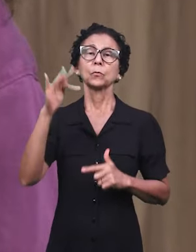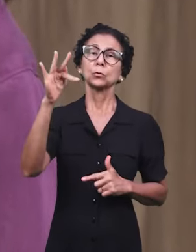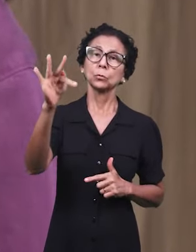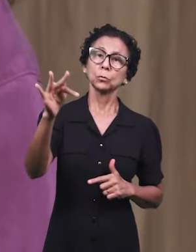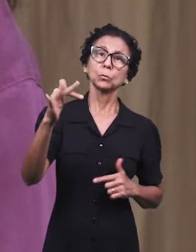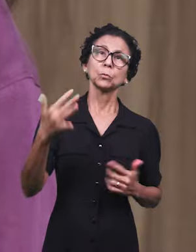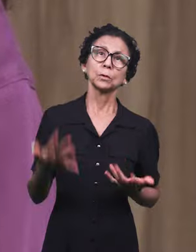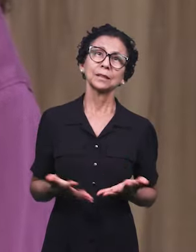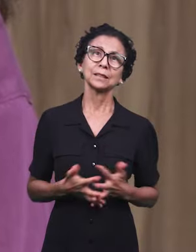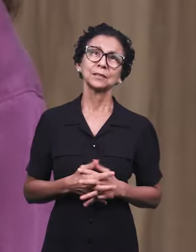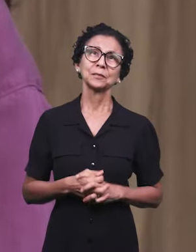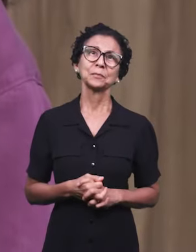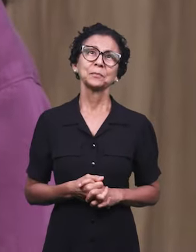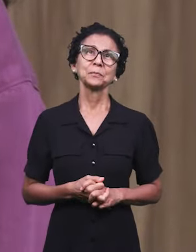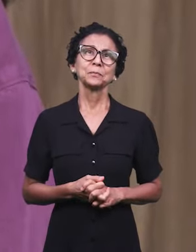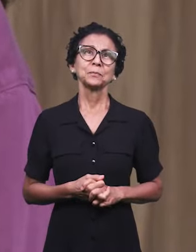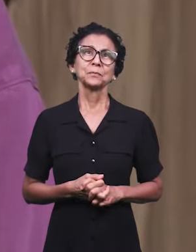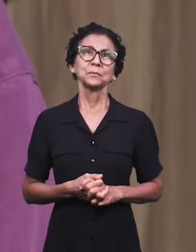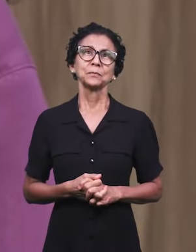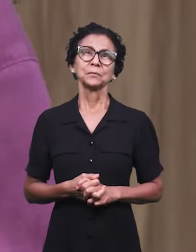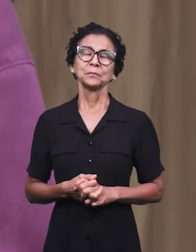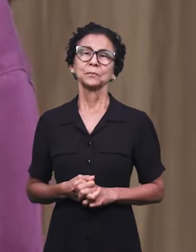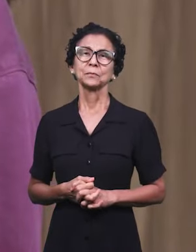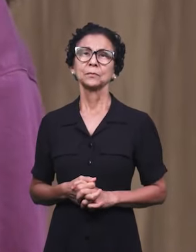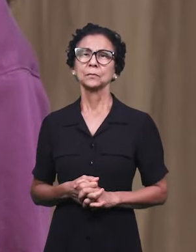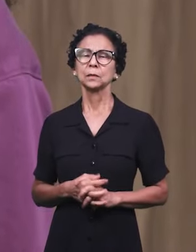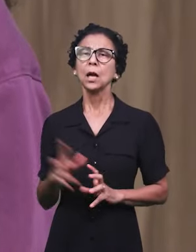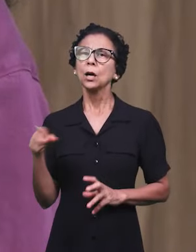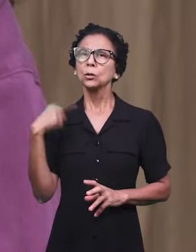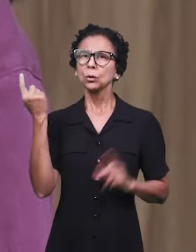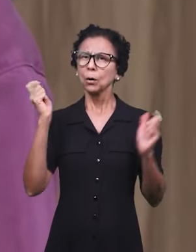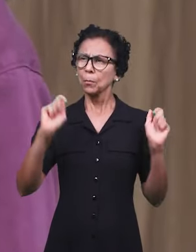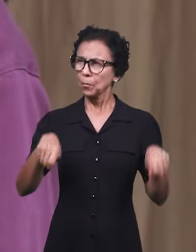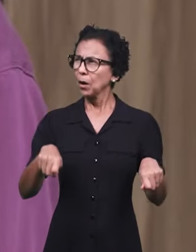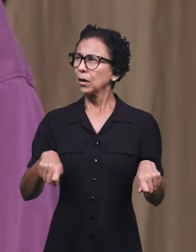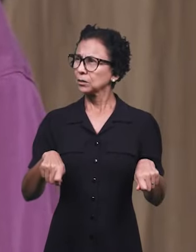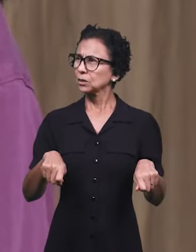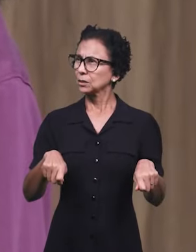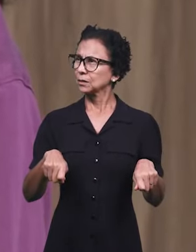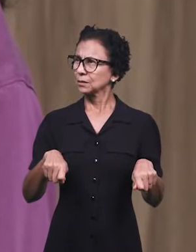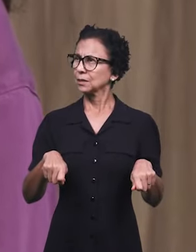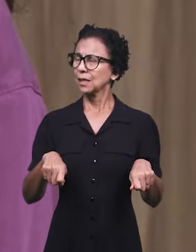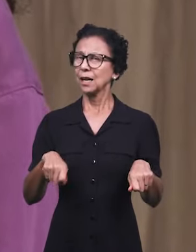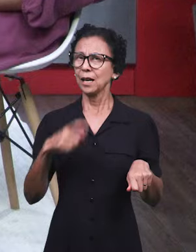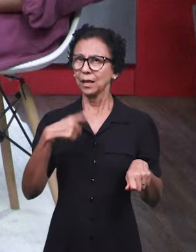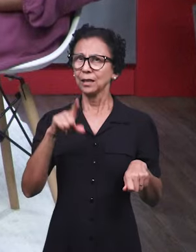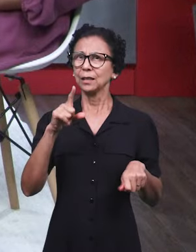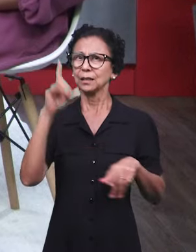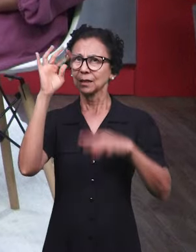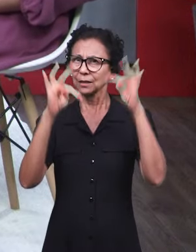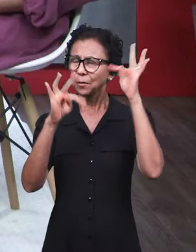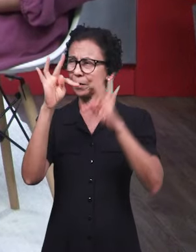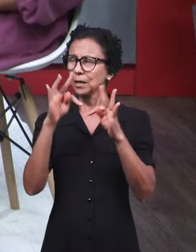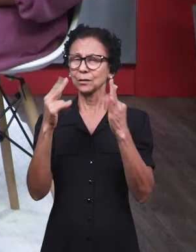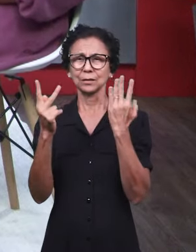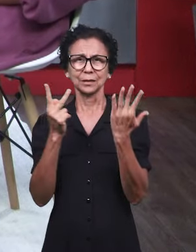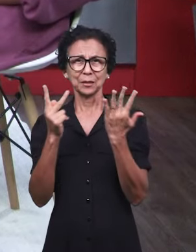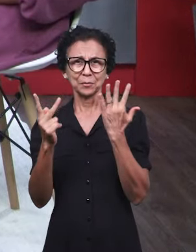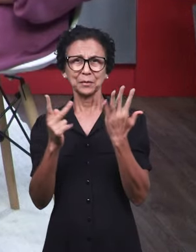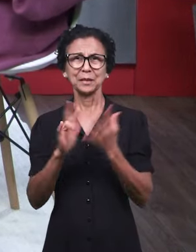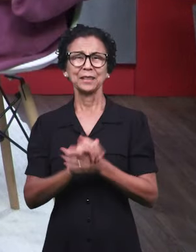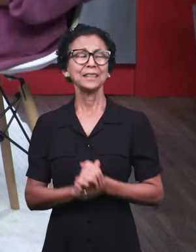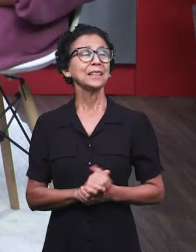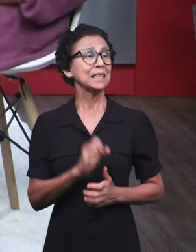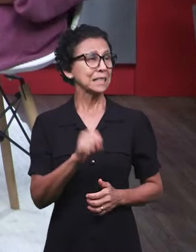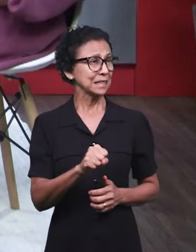né? Então, basicamente isso. É para todo mundo? É para todo mundo. É saudável e faz bem, né? Exatamente. Então,